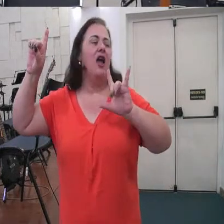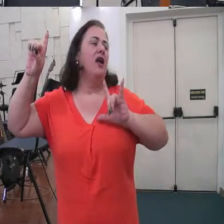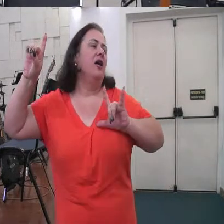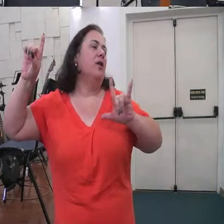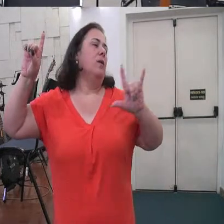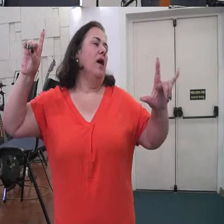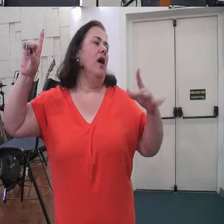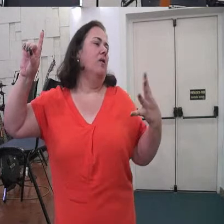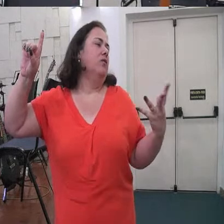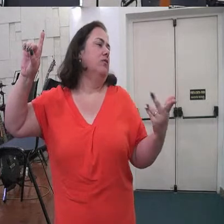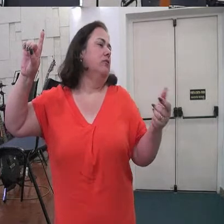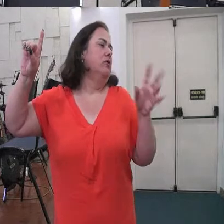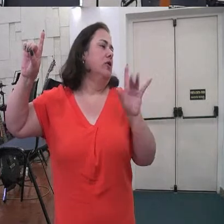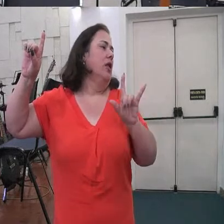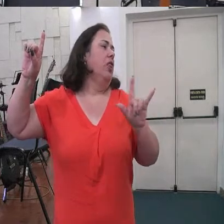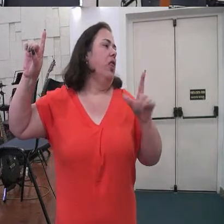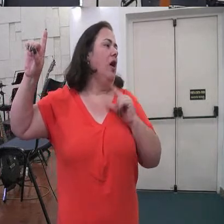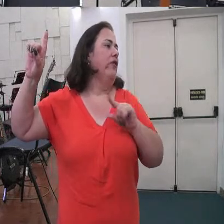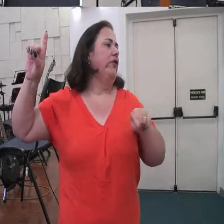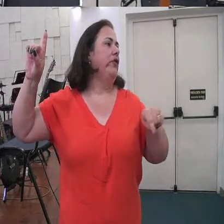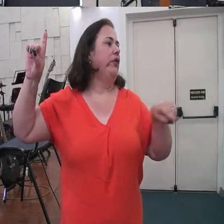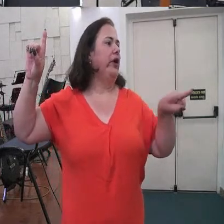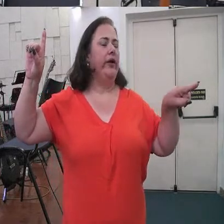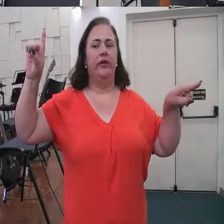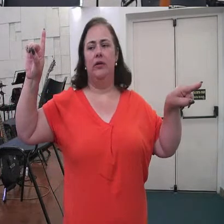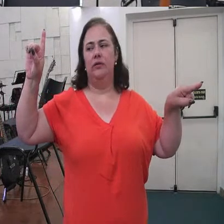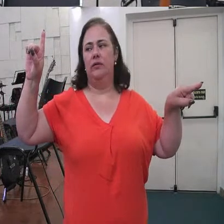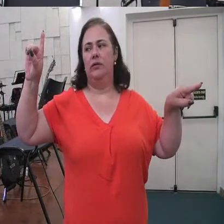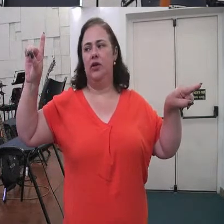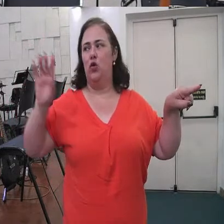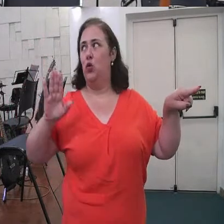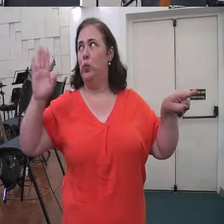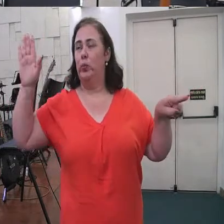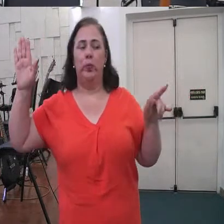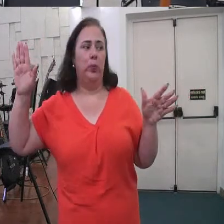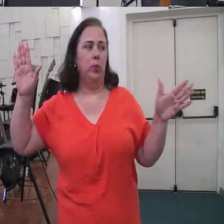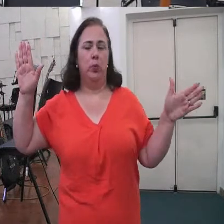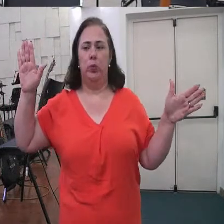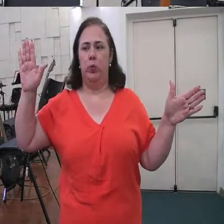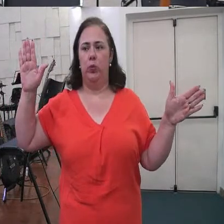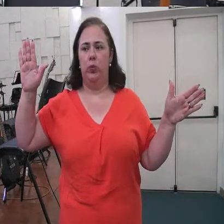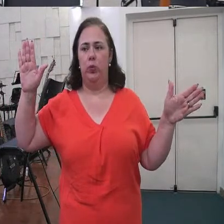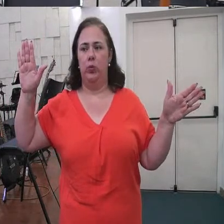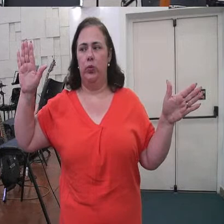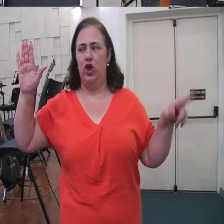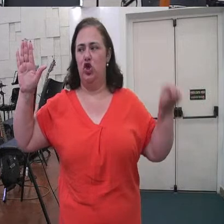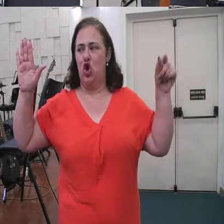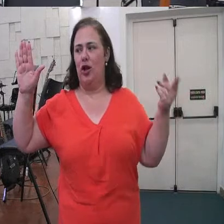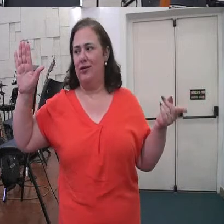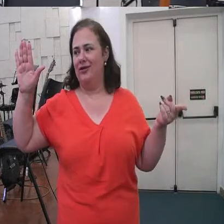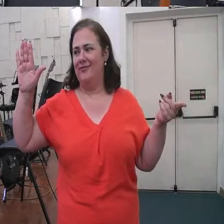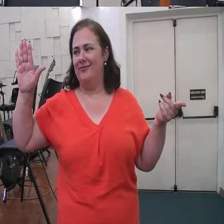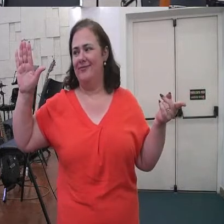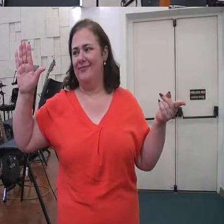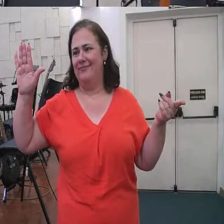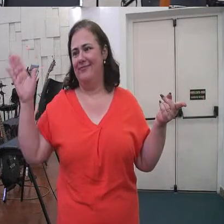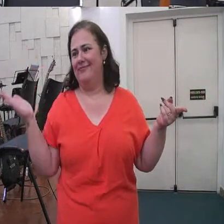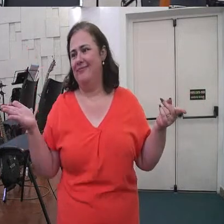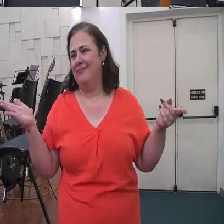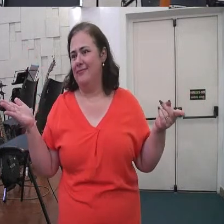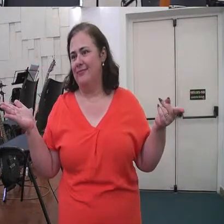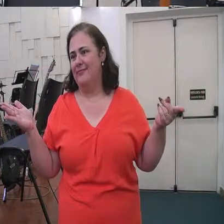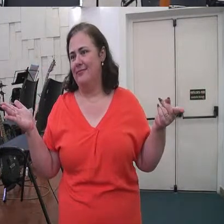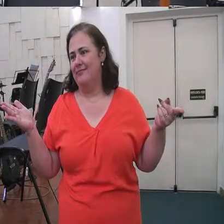sempre viveu. Eu não consigo olhar para isso e olhar para as Escrituras e achar algum tipo de